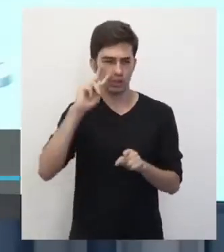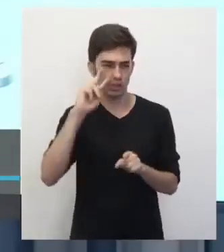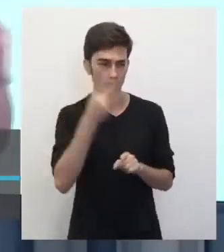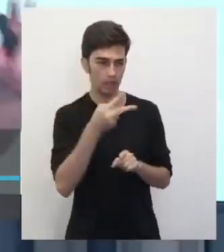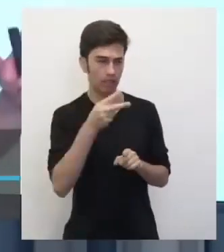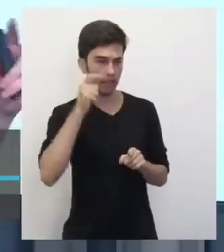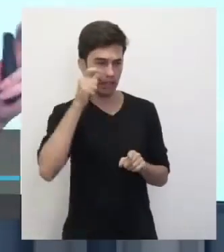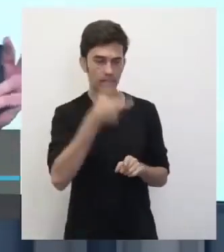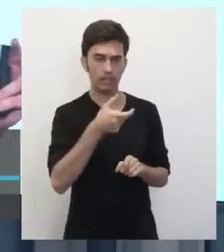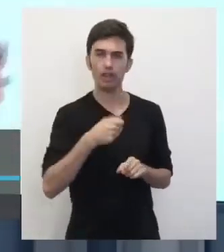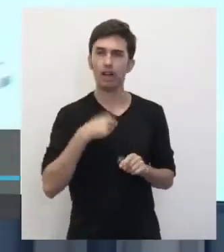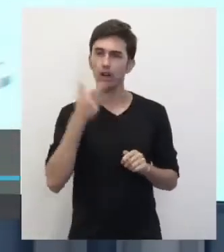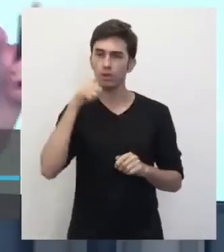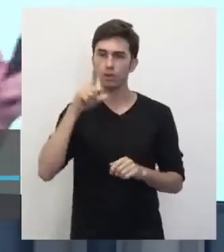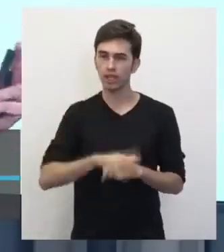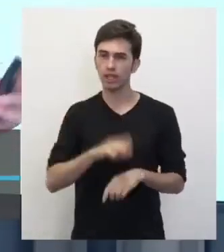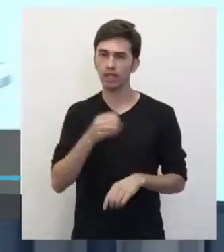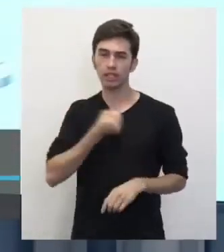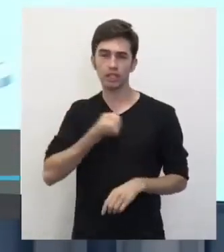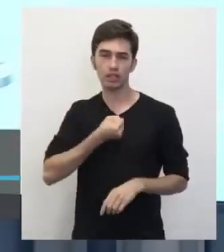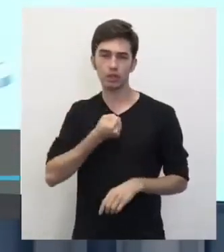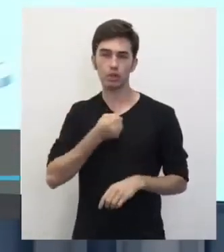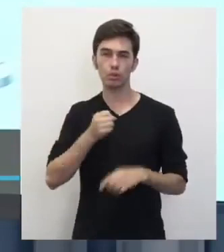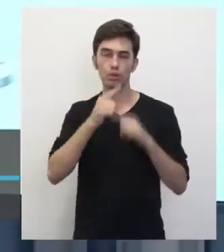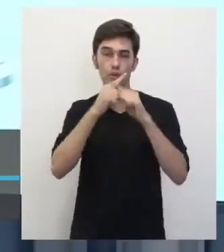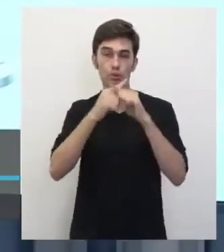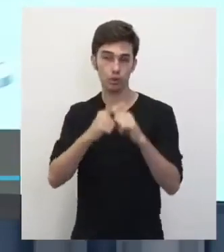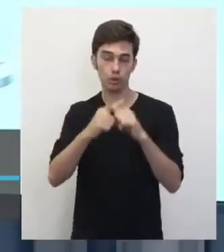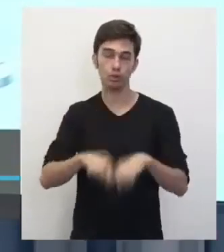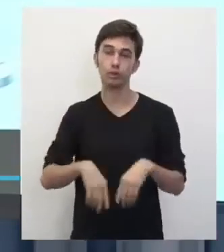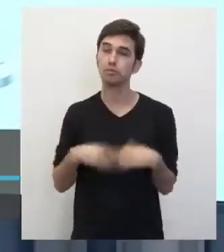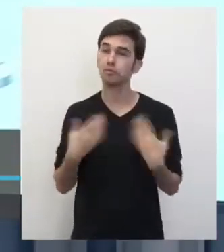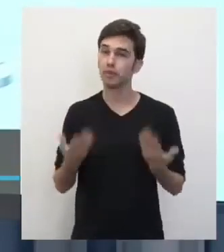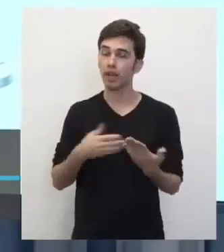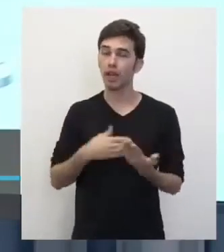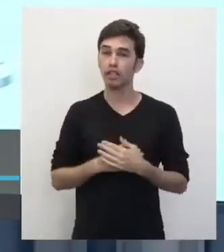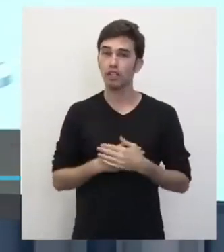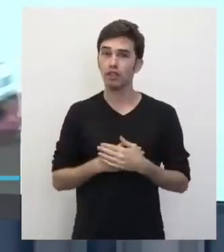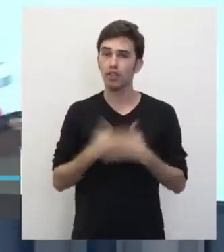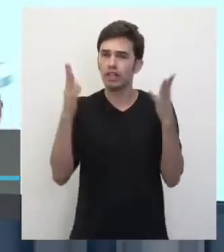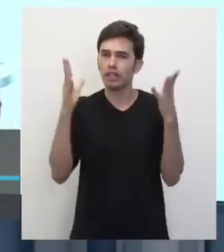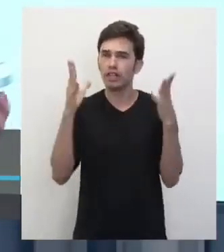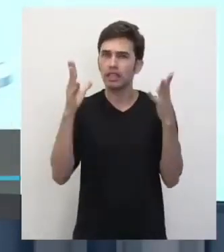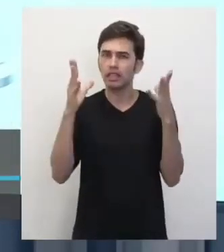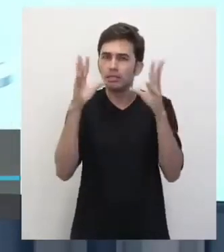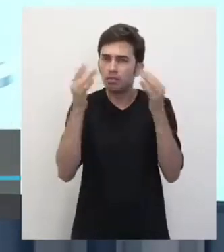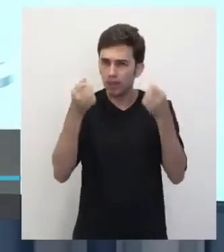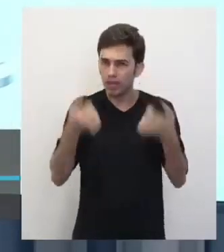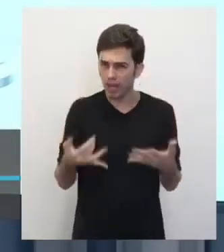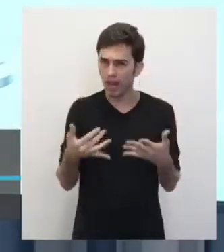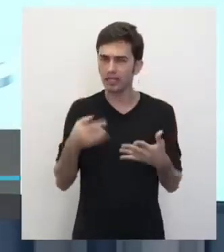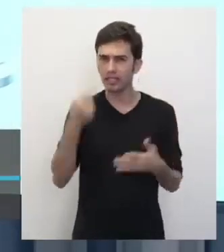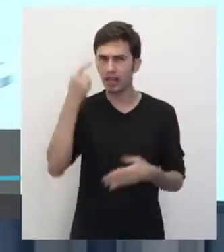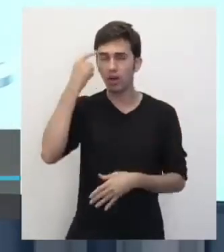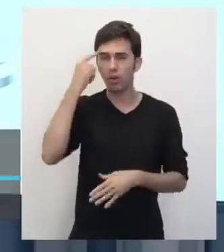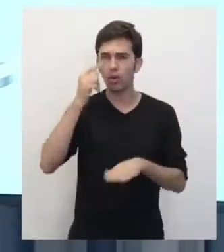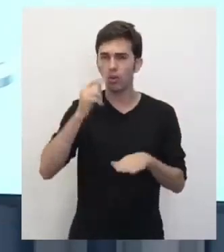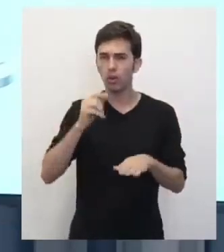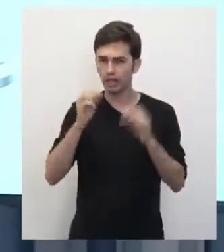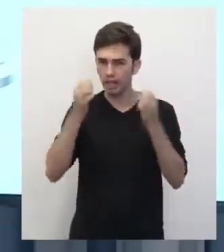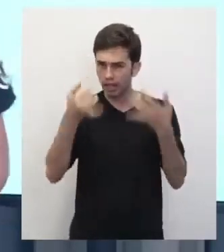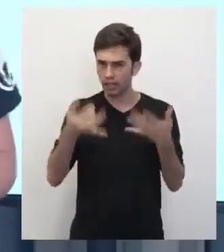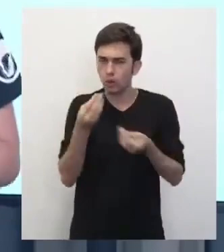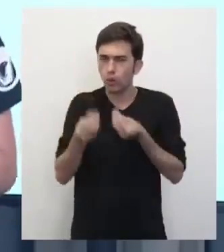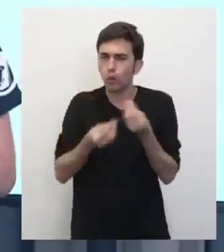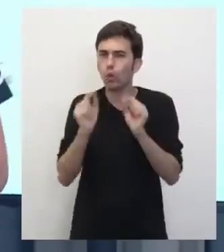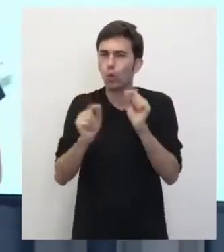A ideia partindo dos múltiplos, nós vamos mais ou menos para uma definição. Não é uma definição, mas é uma ideia. Então, por exemplo, ó,